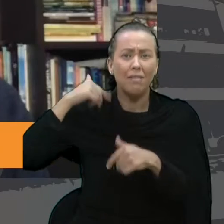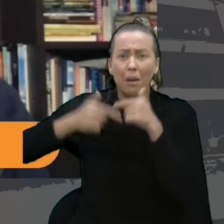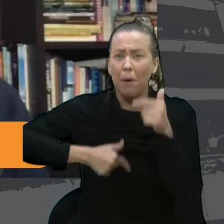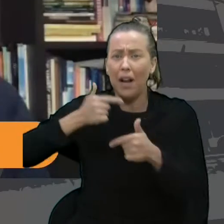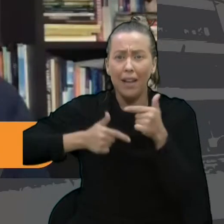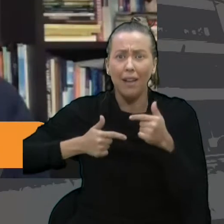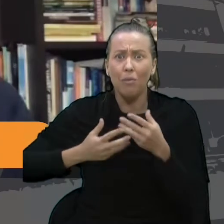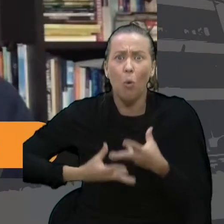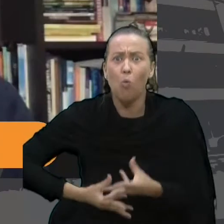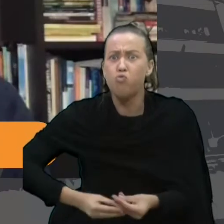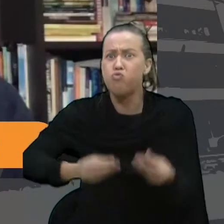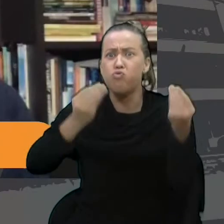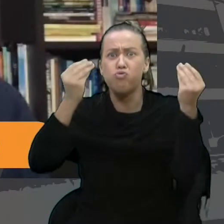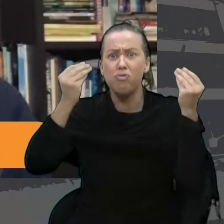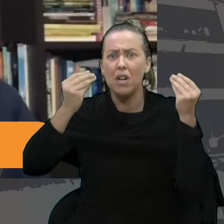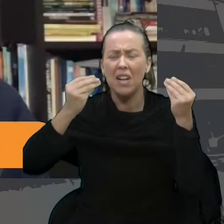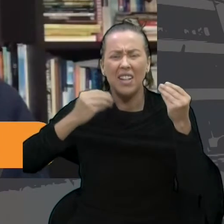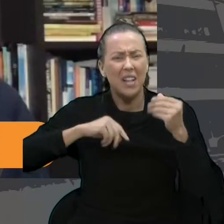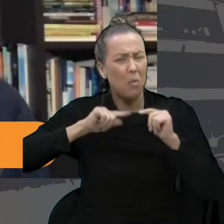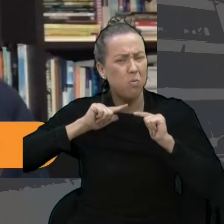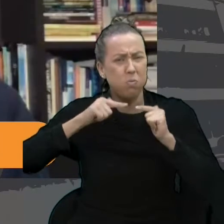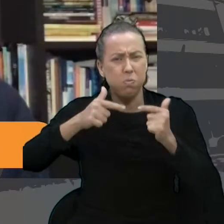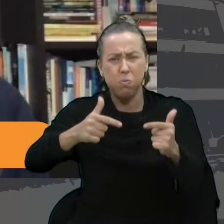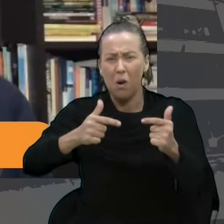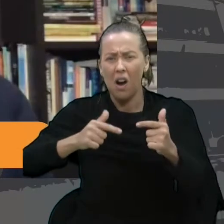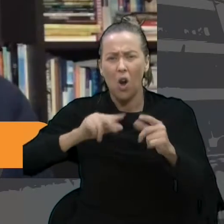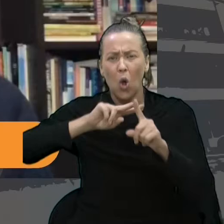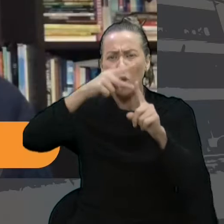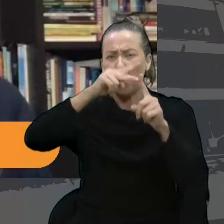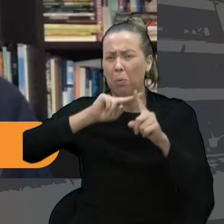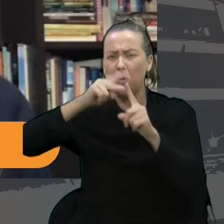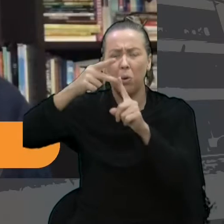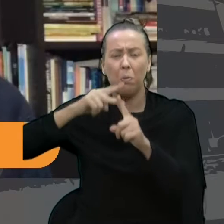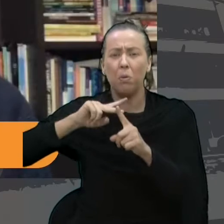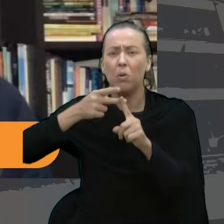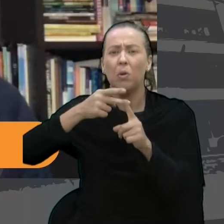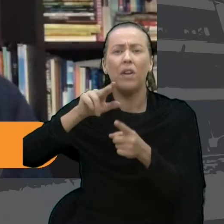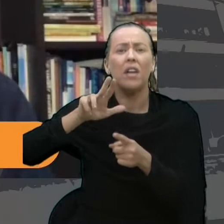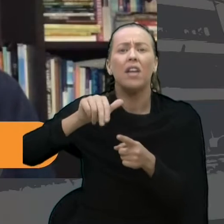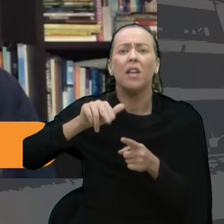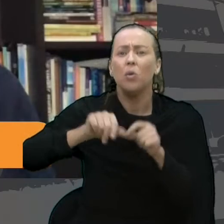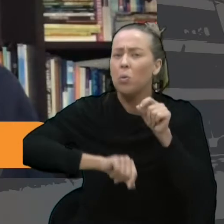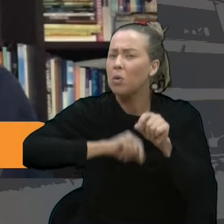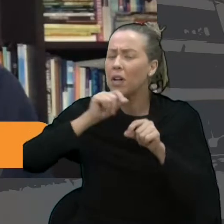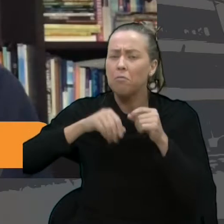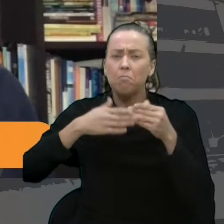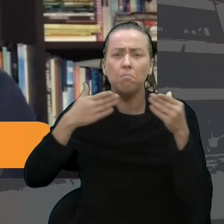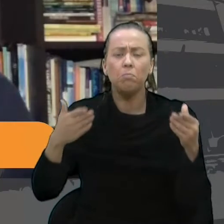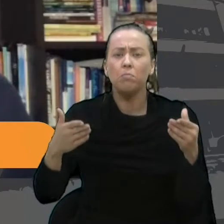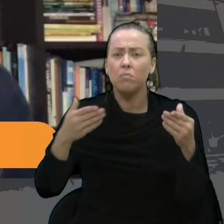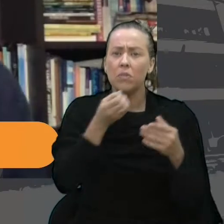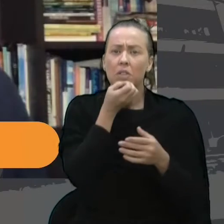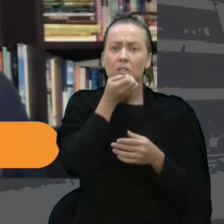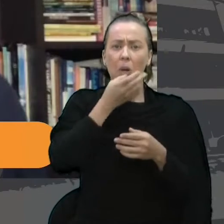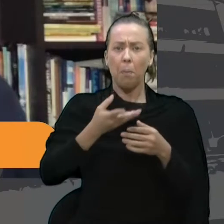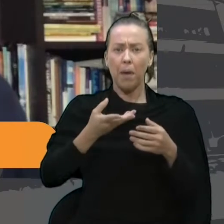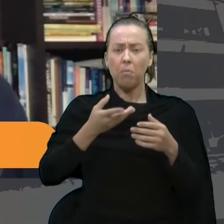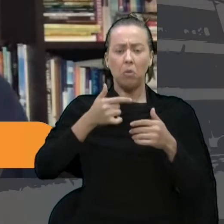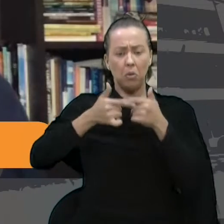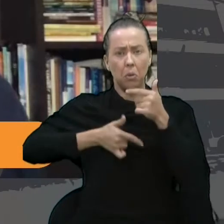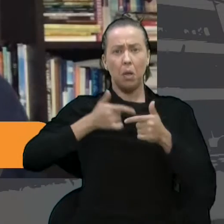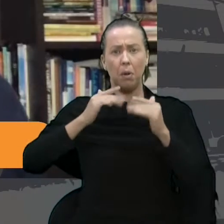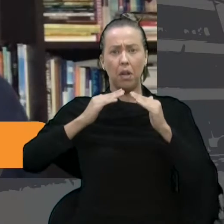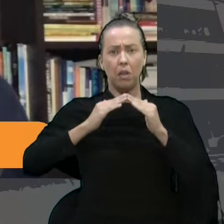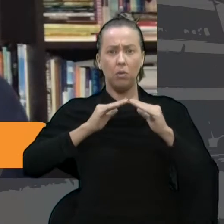tanto, nunca produzi tanto e nunca estive tão bem porque eu estou trabalhando em